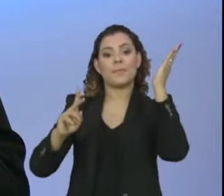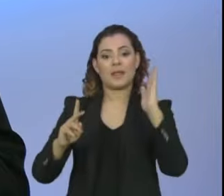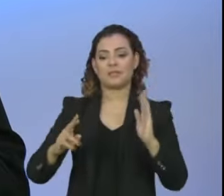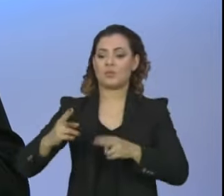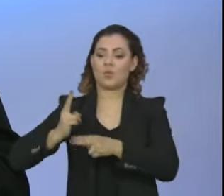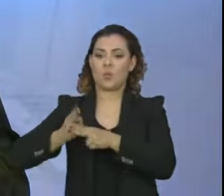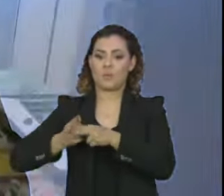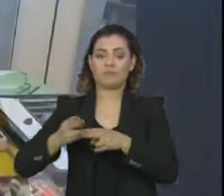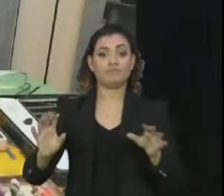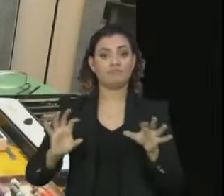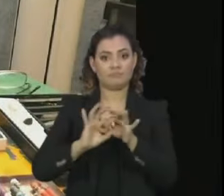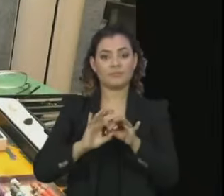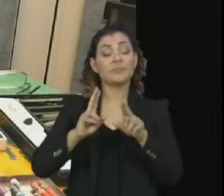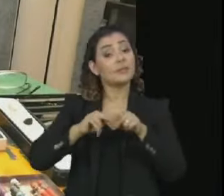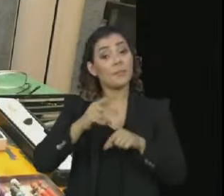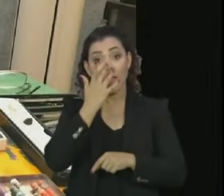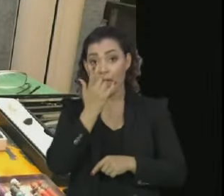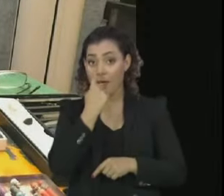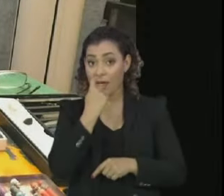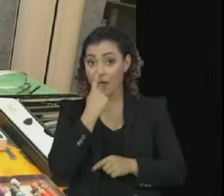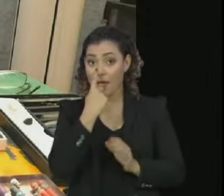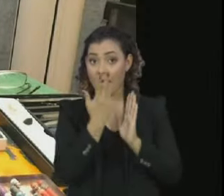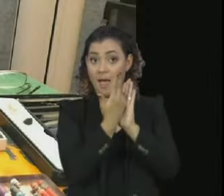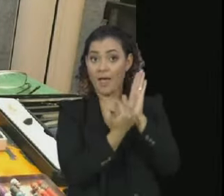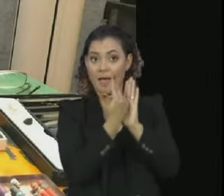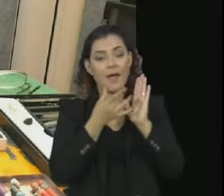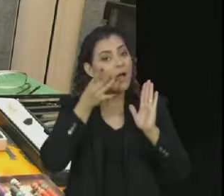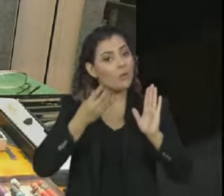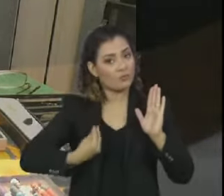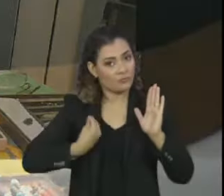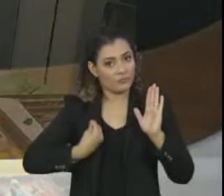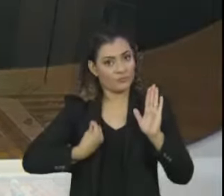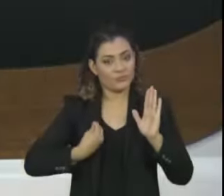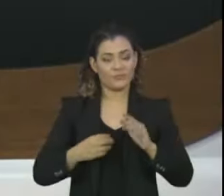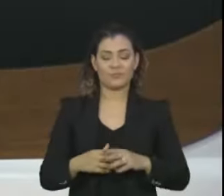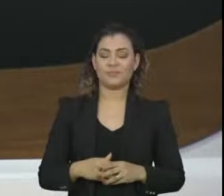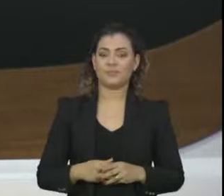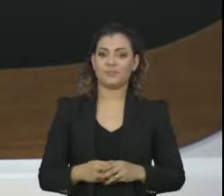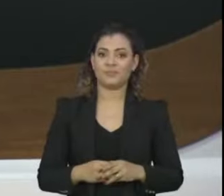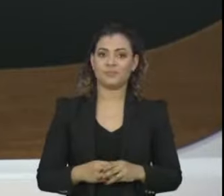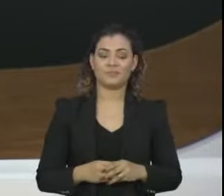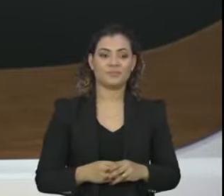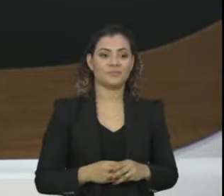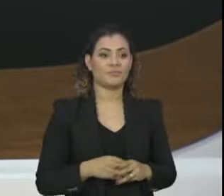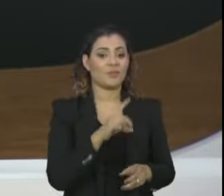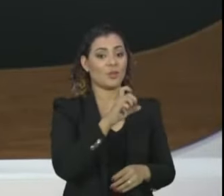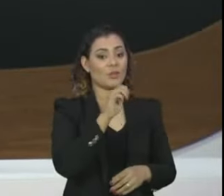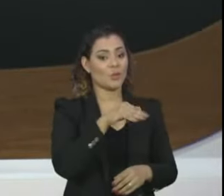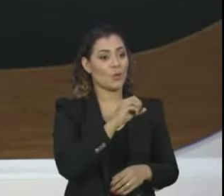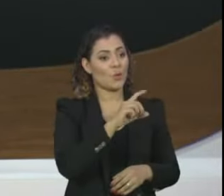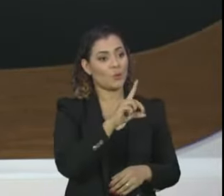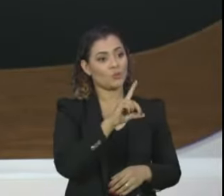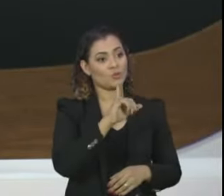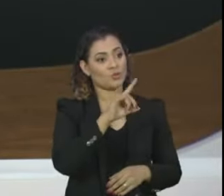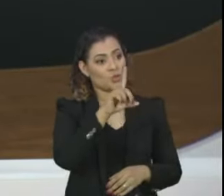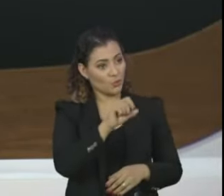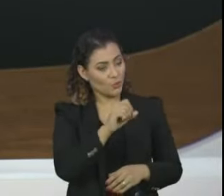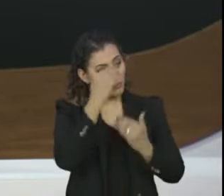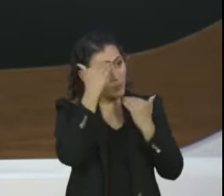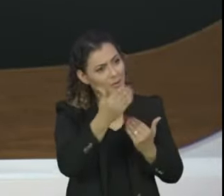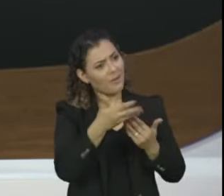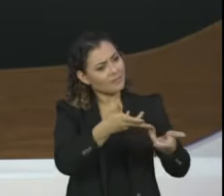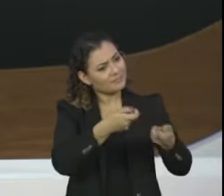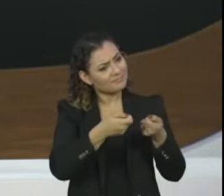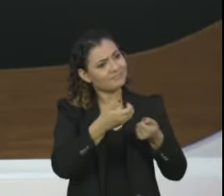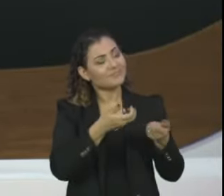contamos ainda com os desenhos em tempo real do nosso Paulo Cardoso Dom giro muito boa noite obrigada por estar aqui